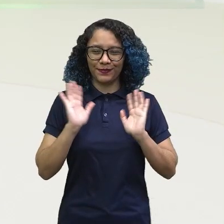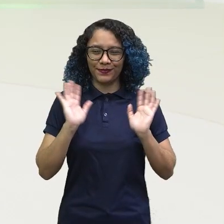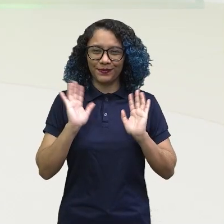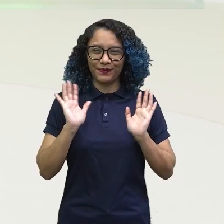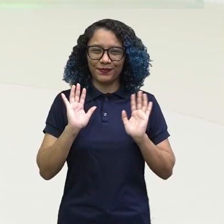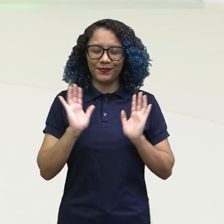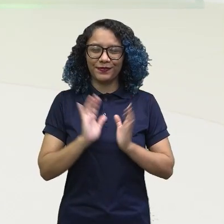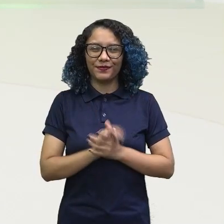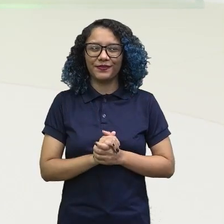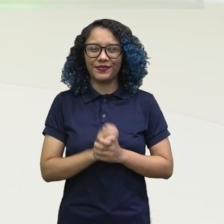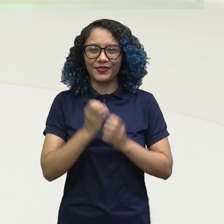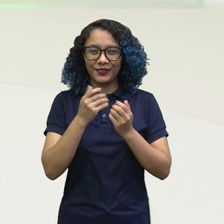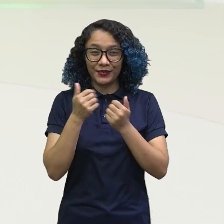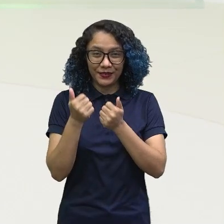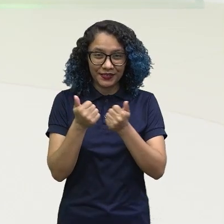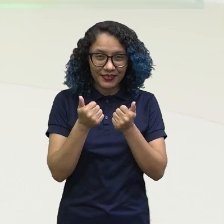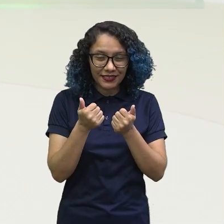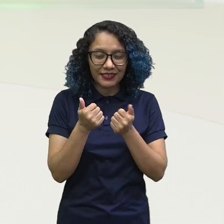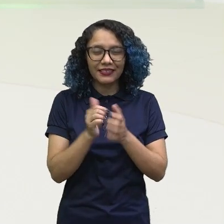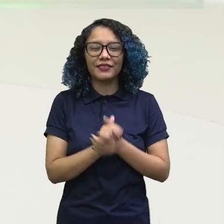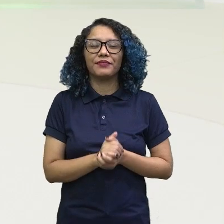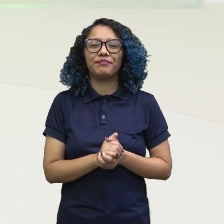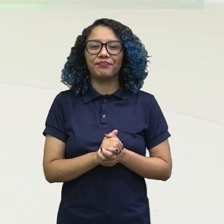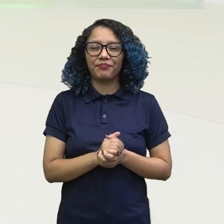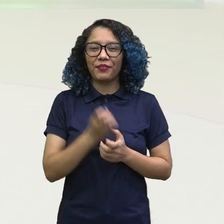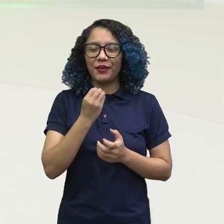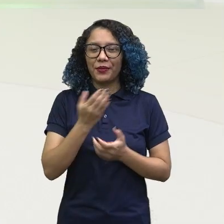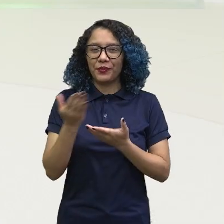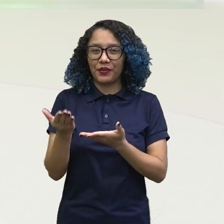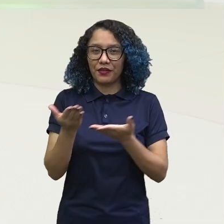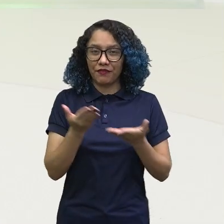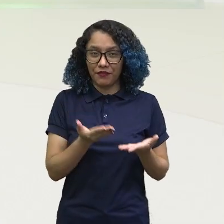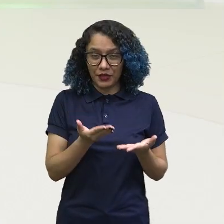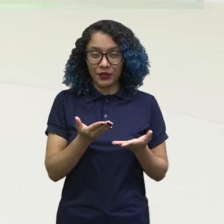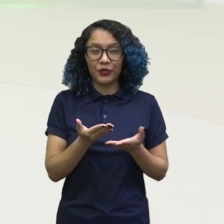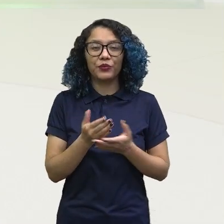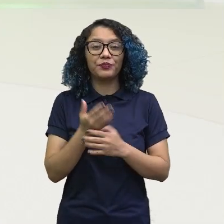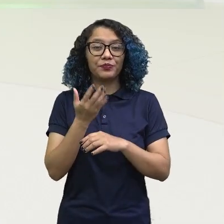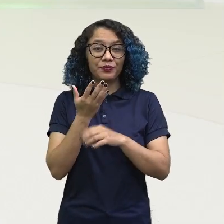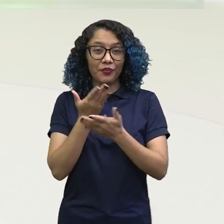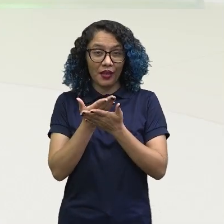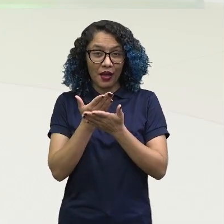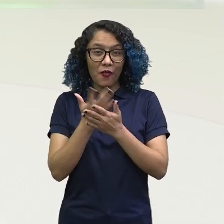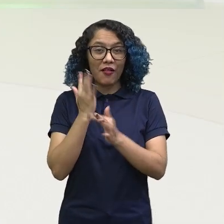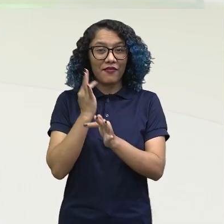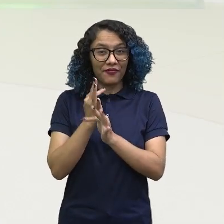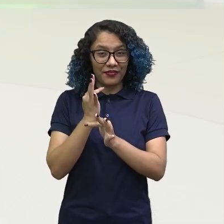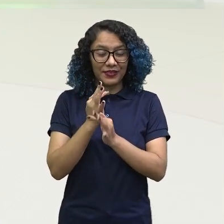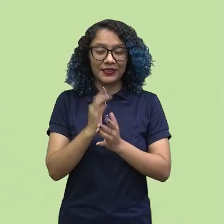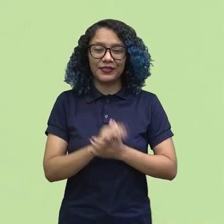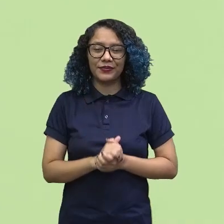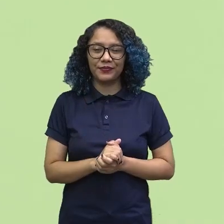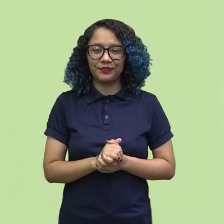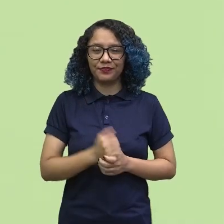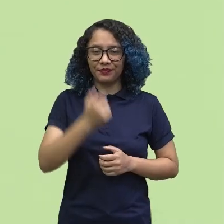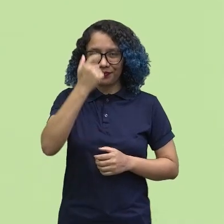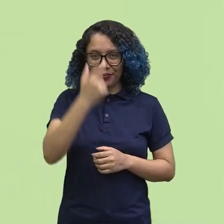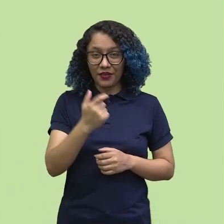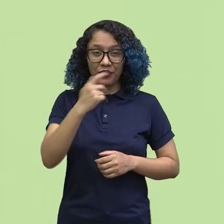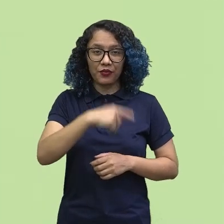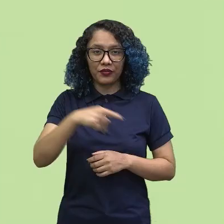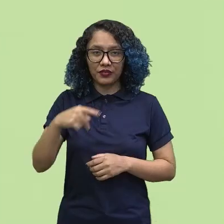Olá, meus queridos, tudo bem com vocês? Sejam bem-vindos ao nosso Mundo da Física. Eu